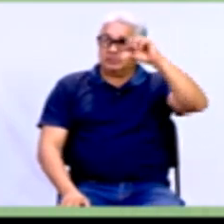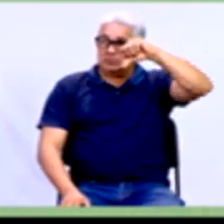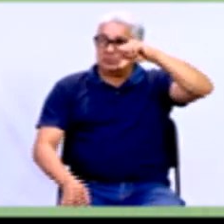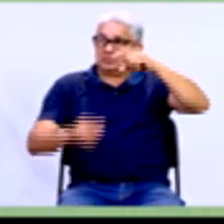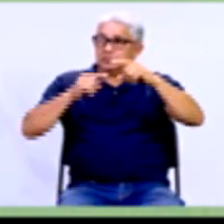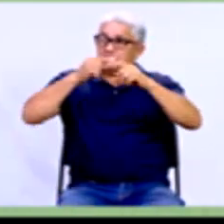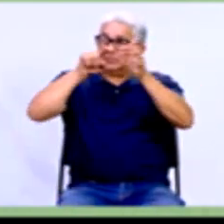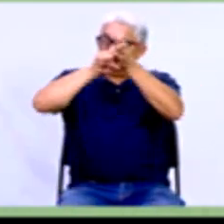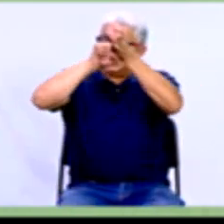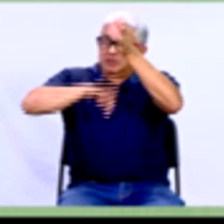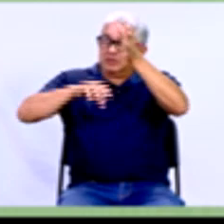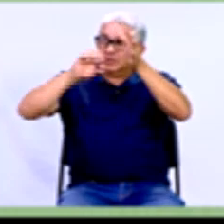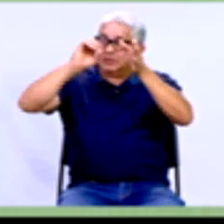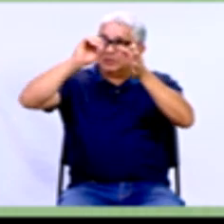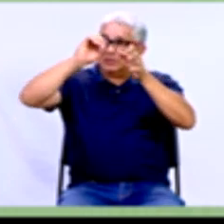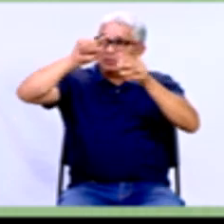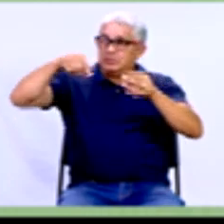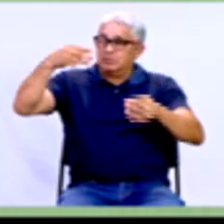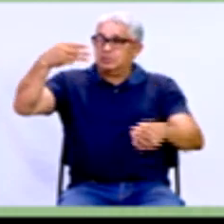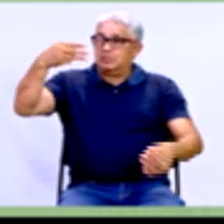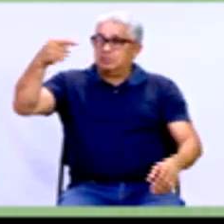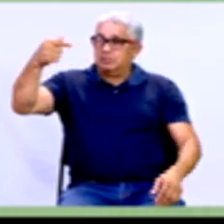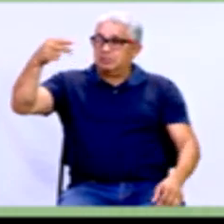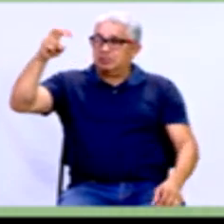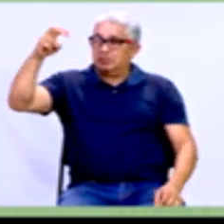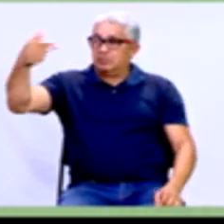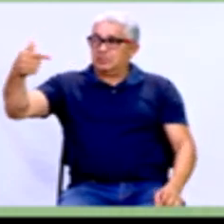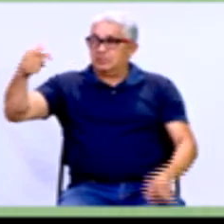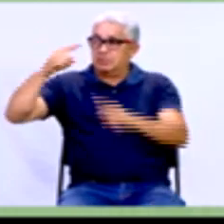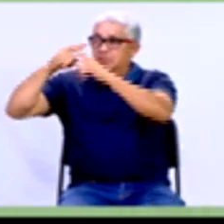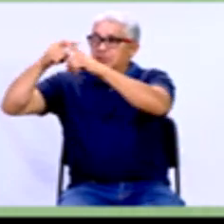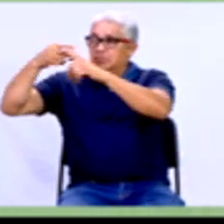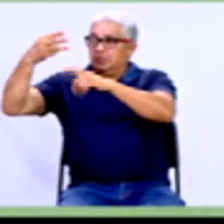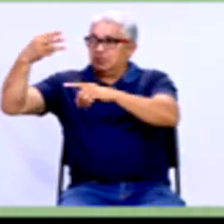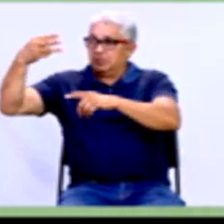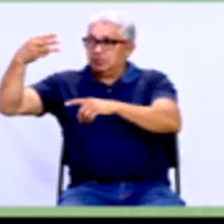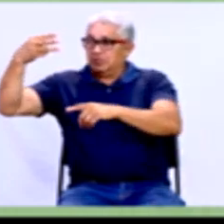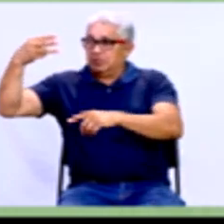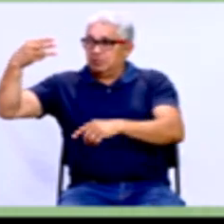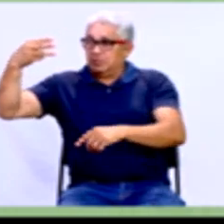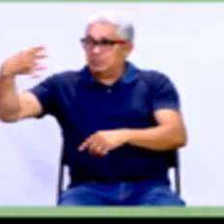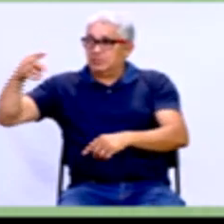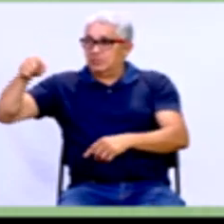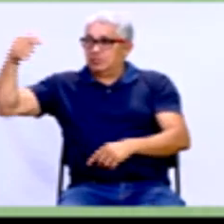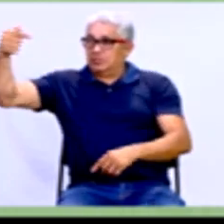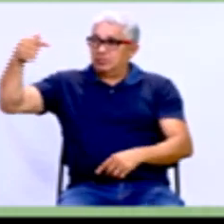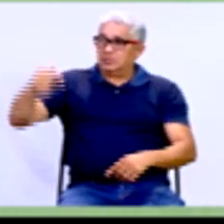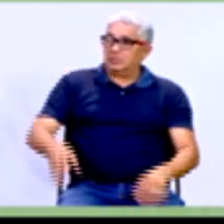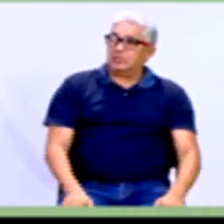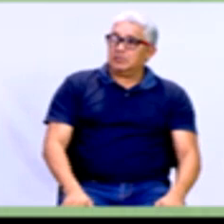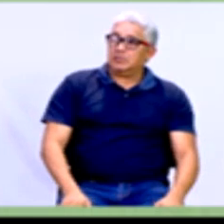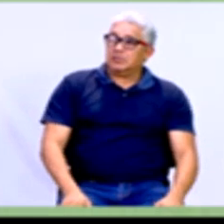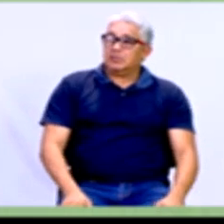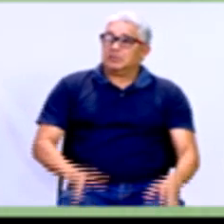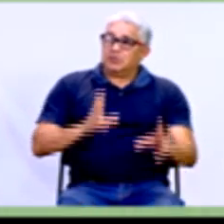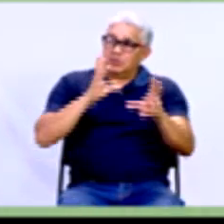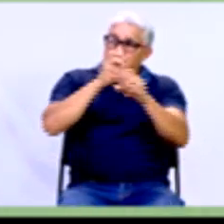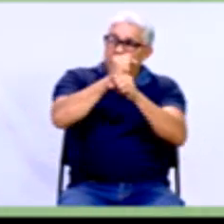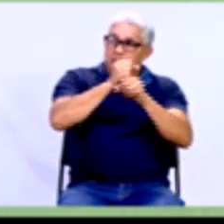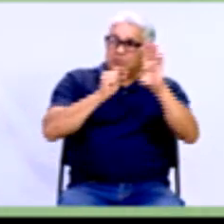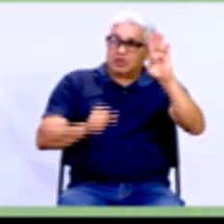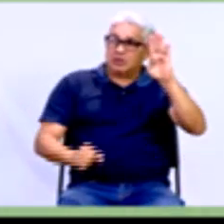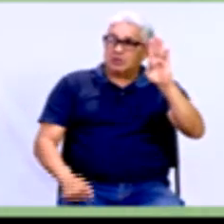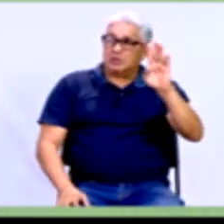0,3752 vezes 34,7 é igual a 13,2. Então vai ficar 24,9 menos